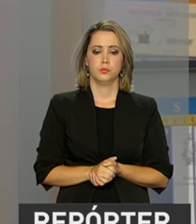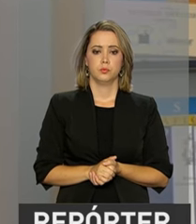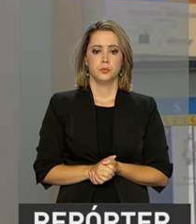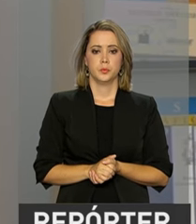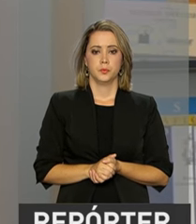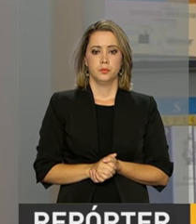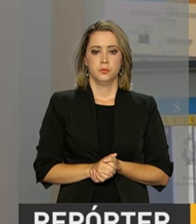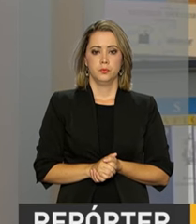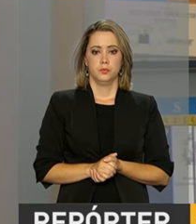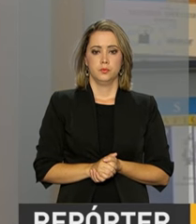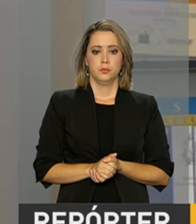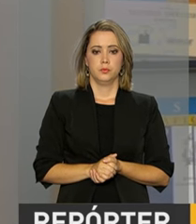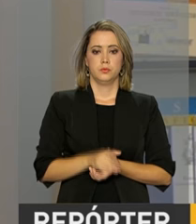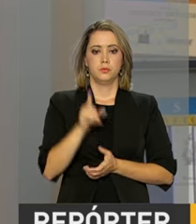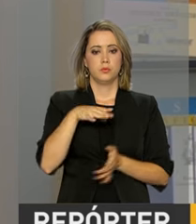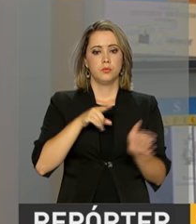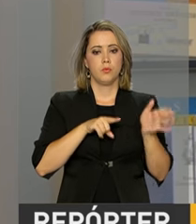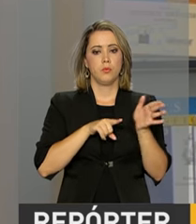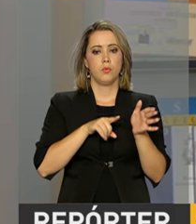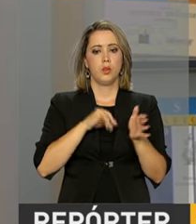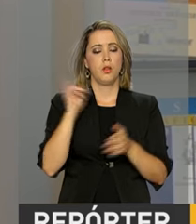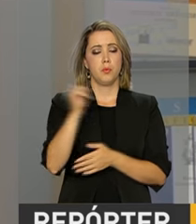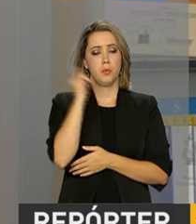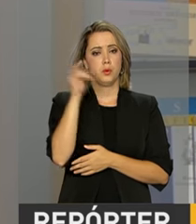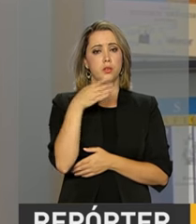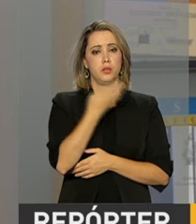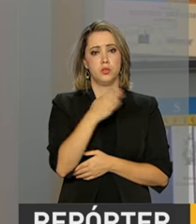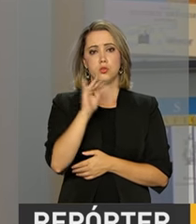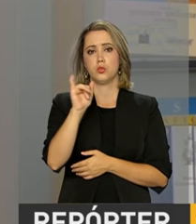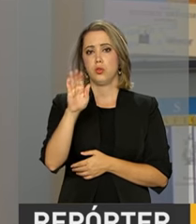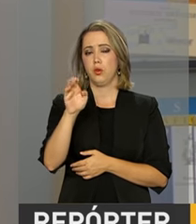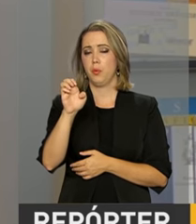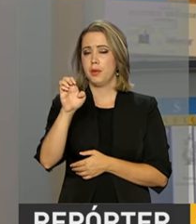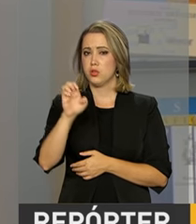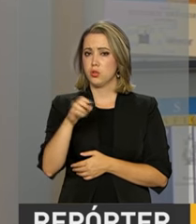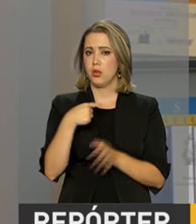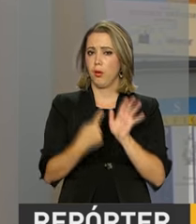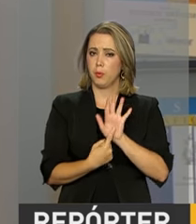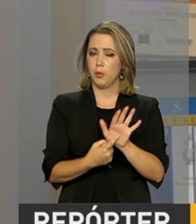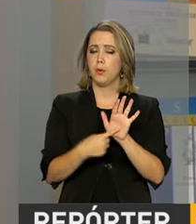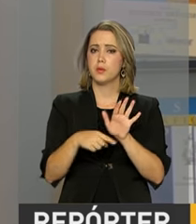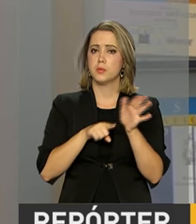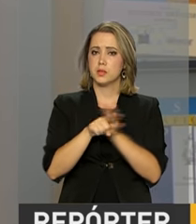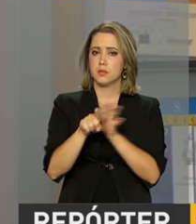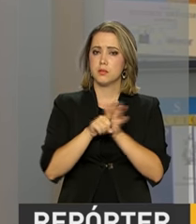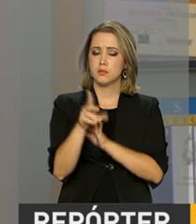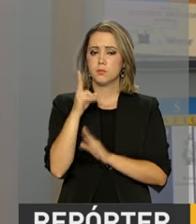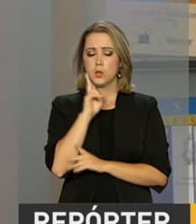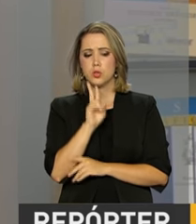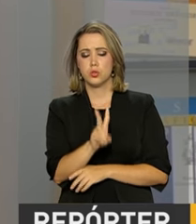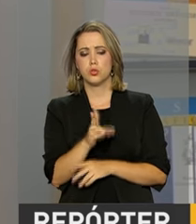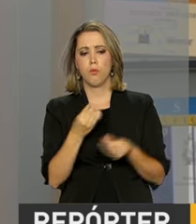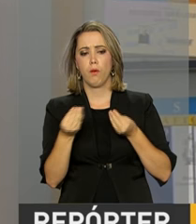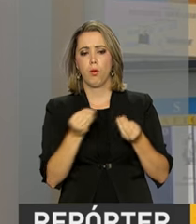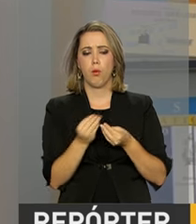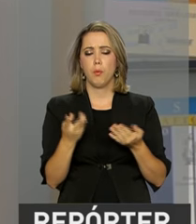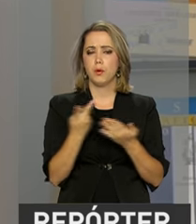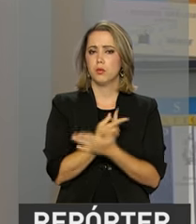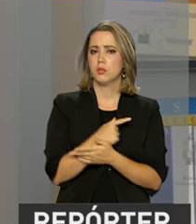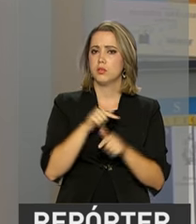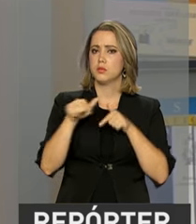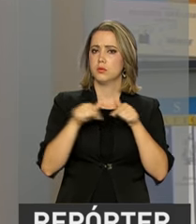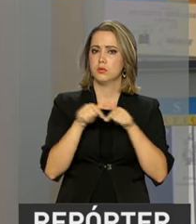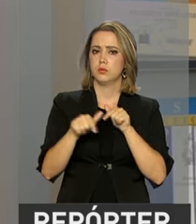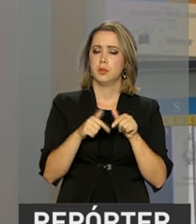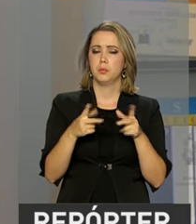realizar pesquisas como essa daqui pra frente com uma certa regularidade para que a gente possa acompanhar as relações de trabalho que a gente possa